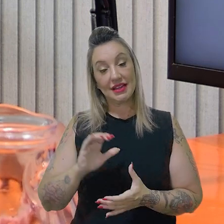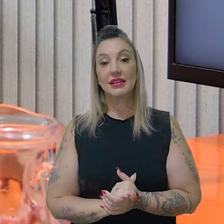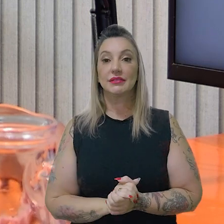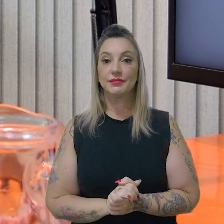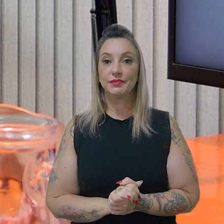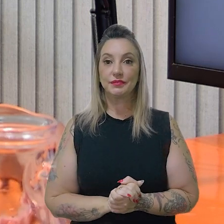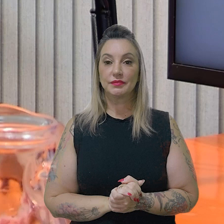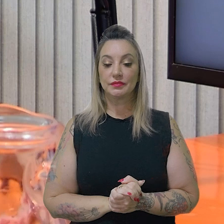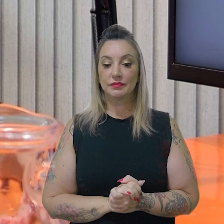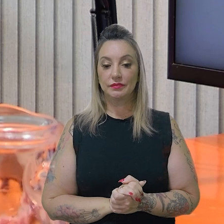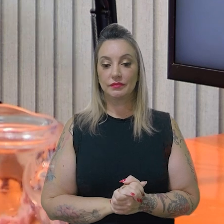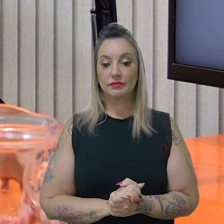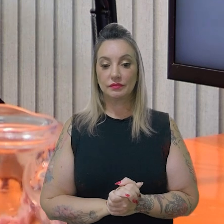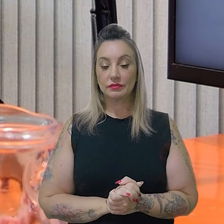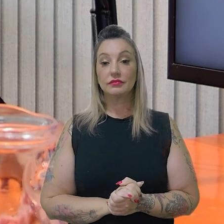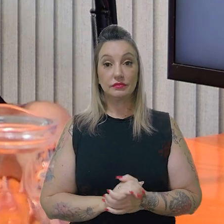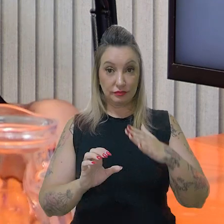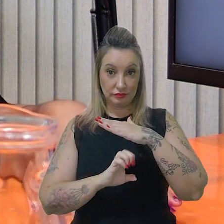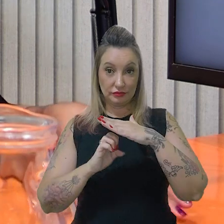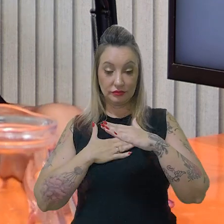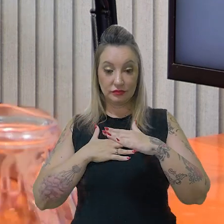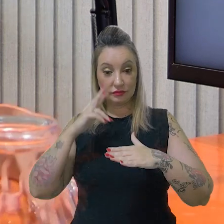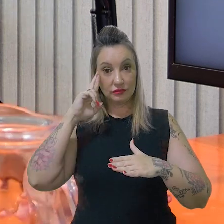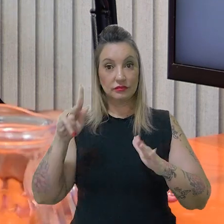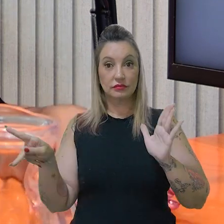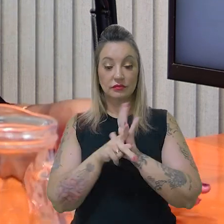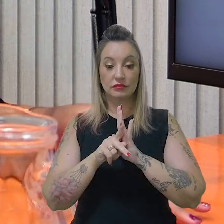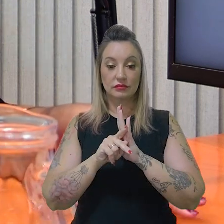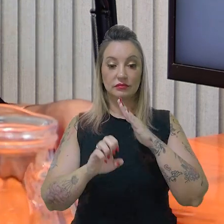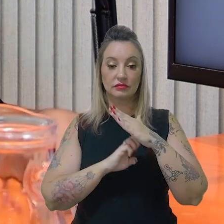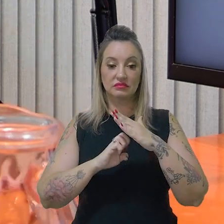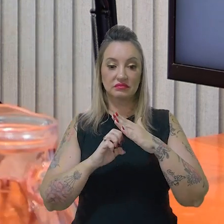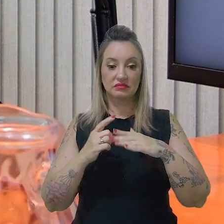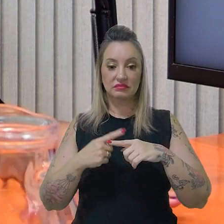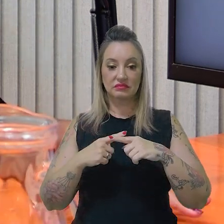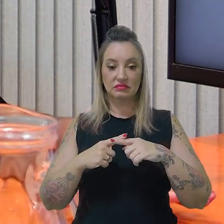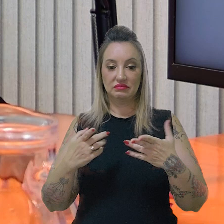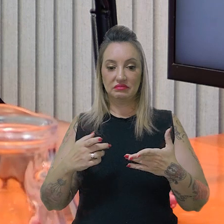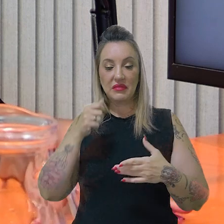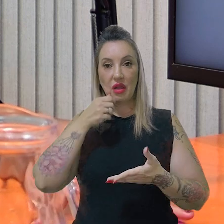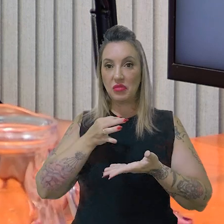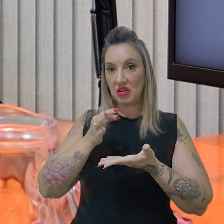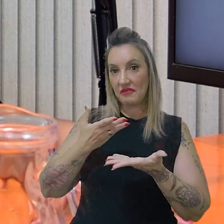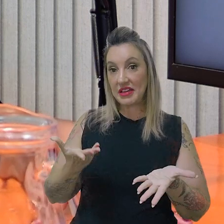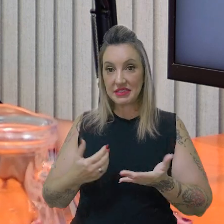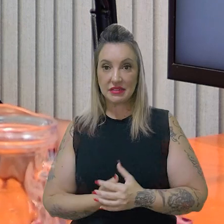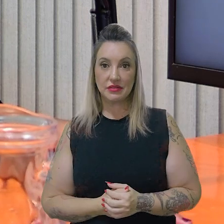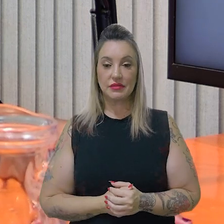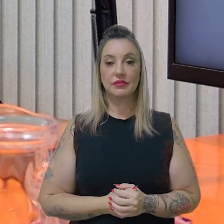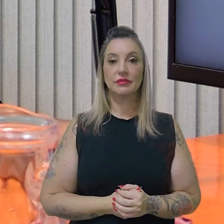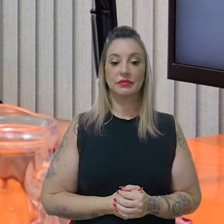eh Eu Sou empresária eu sou dona do meu neg Goo eu não quero ser vista com a a dona a moça do cafezinho uhum